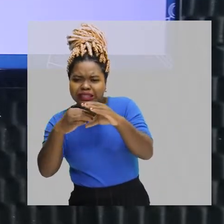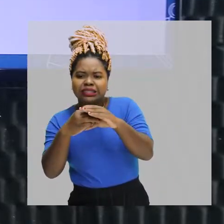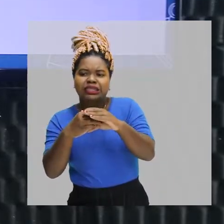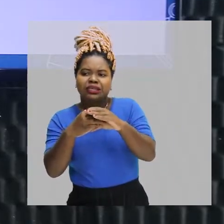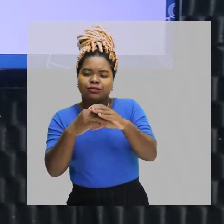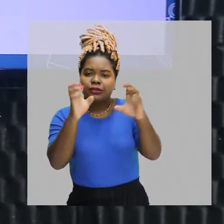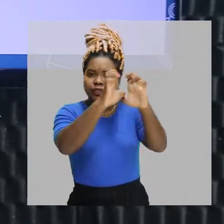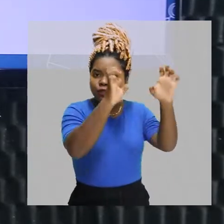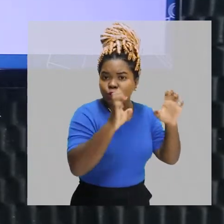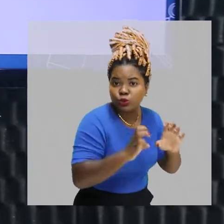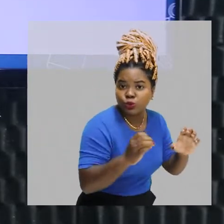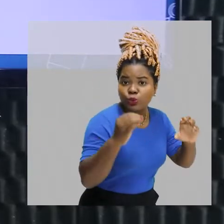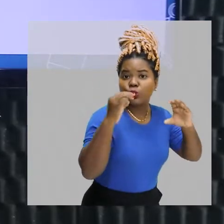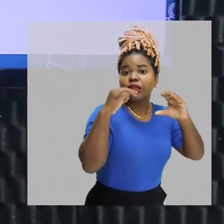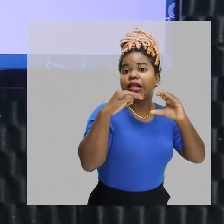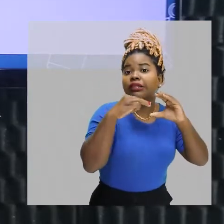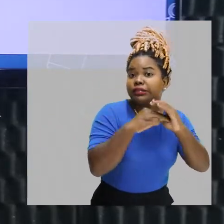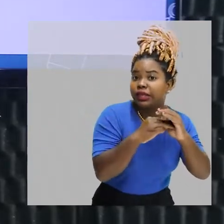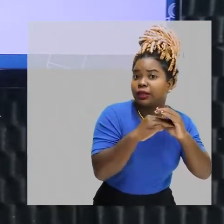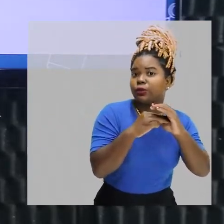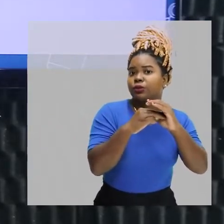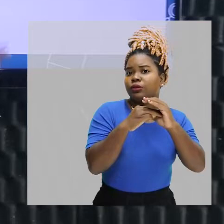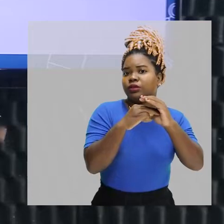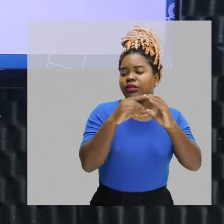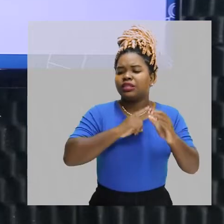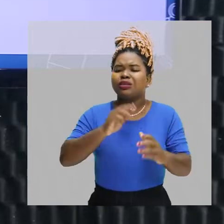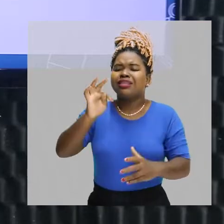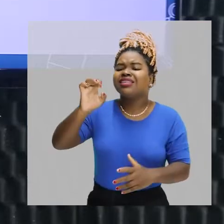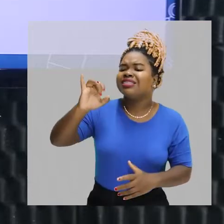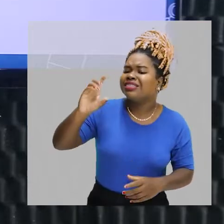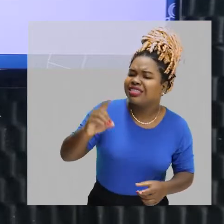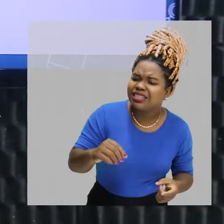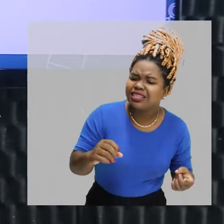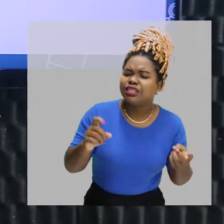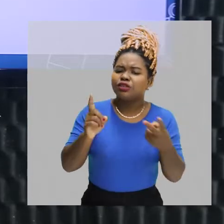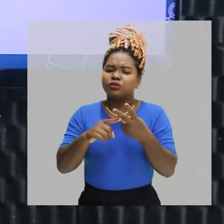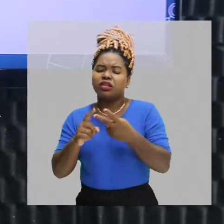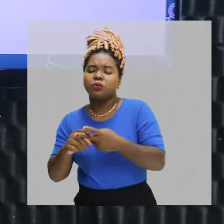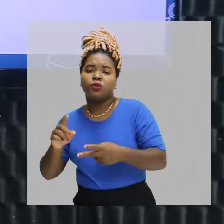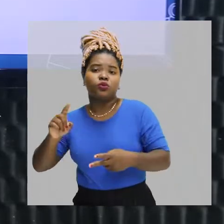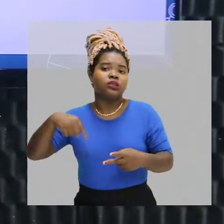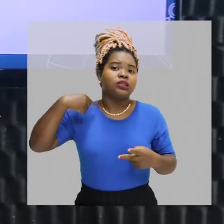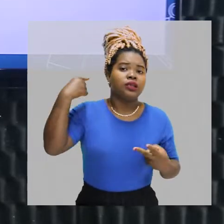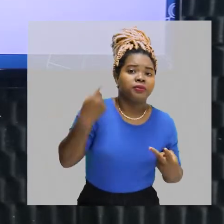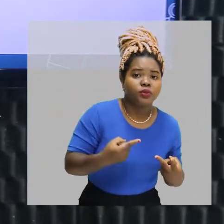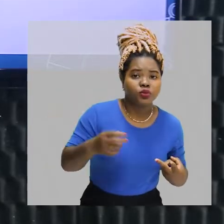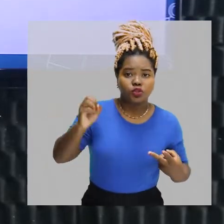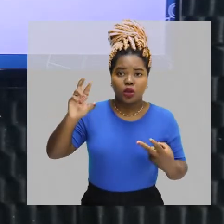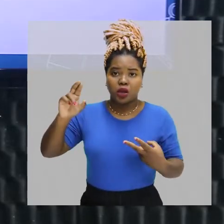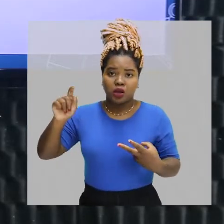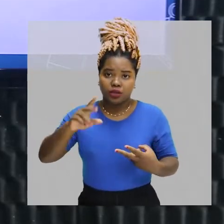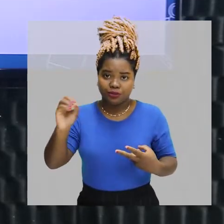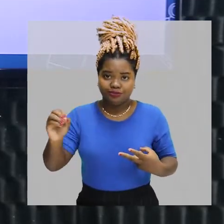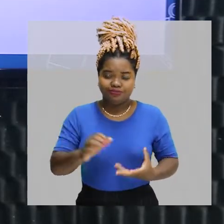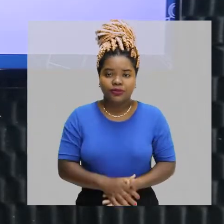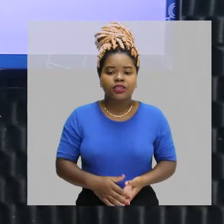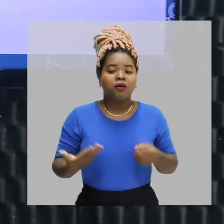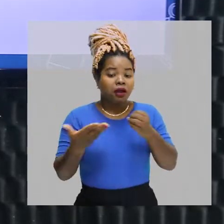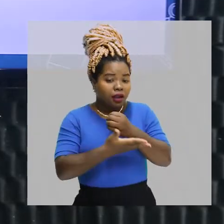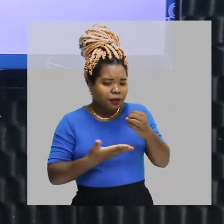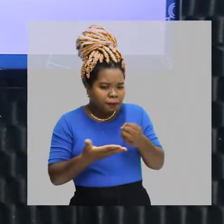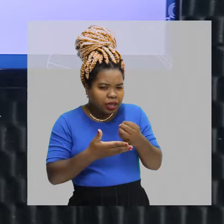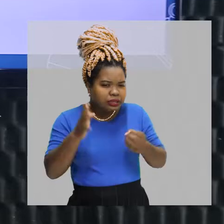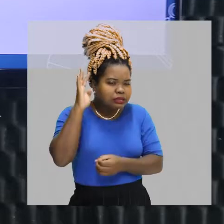vai compor aí, certo? Um tecido que depois vai compor um órgão, tá certo? Então, seria basicamente